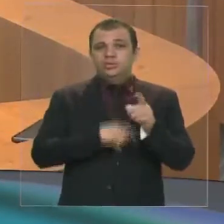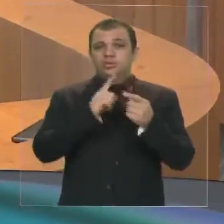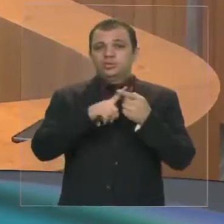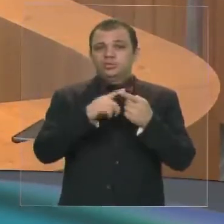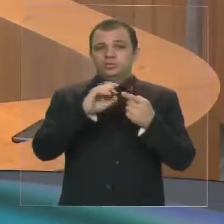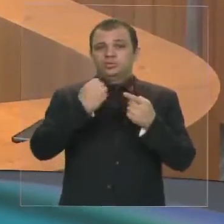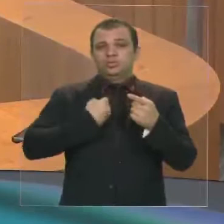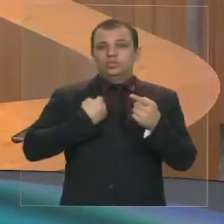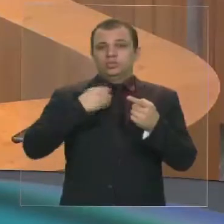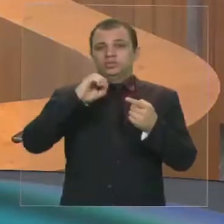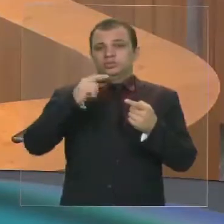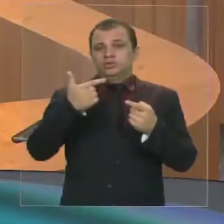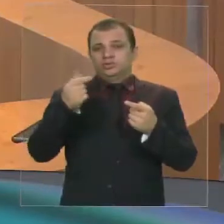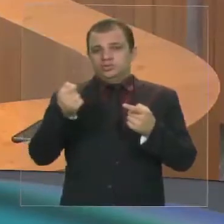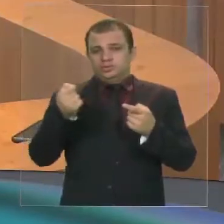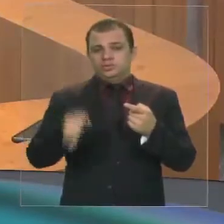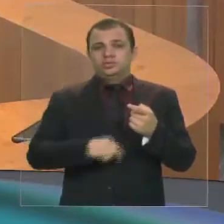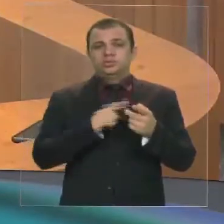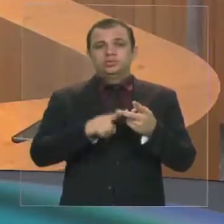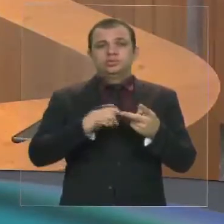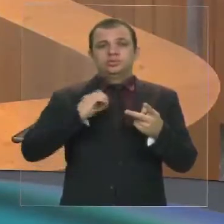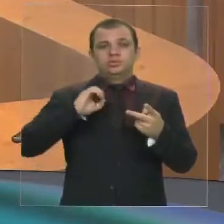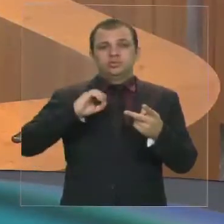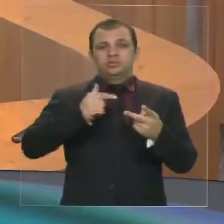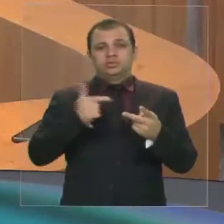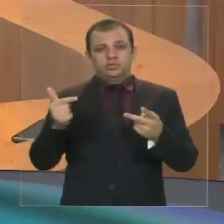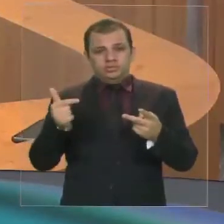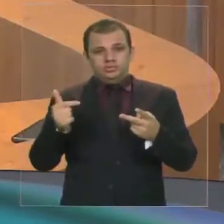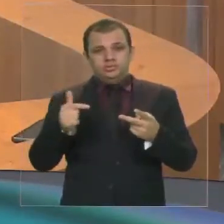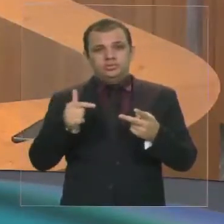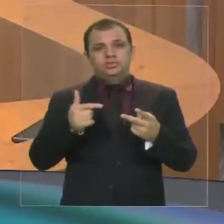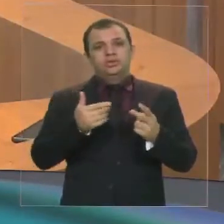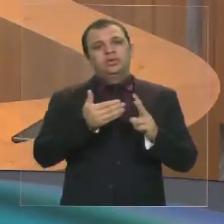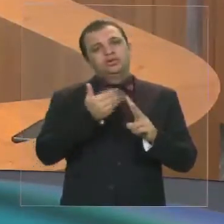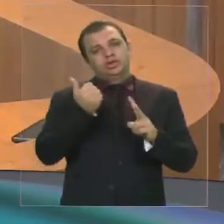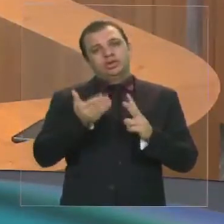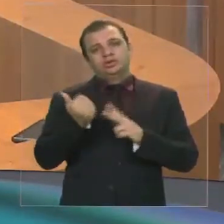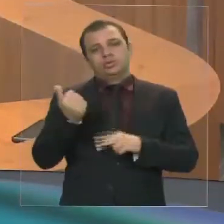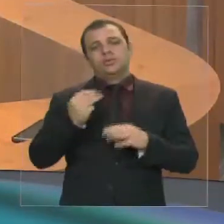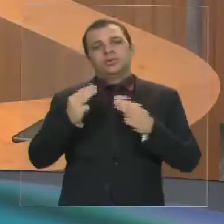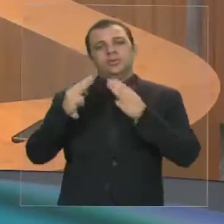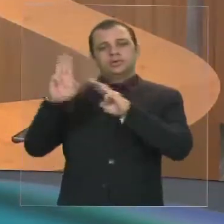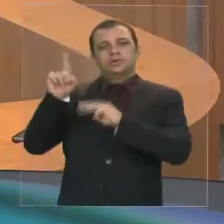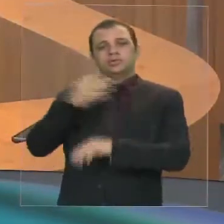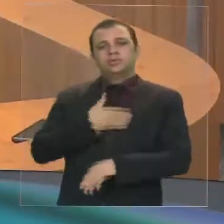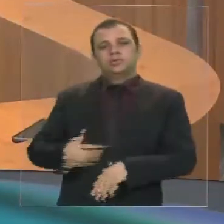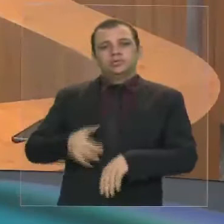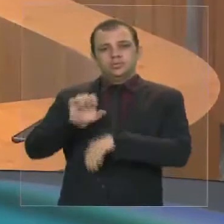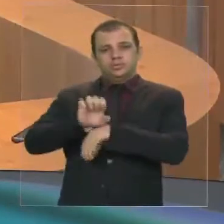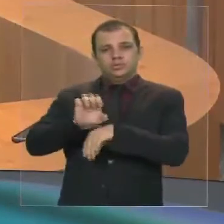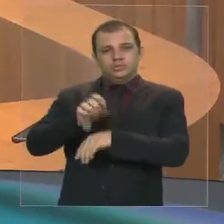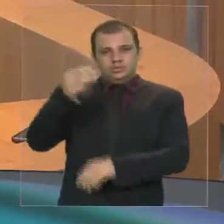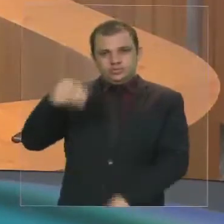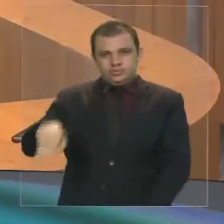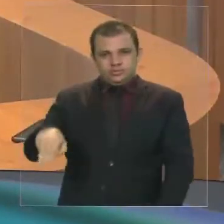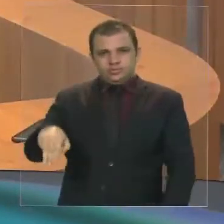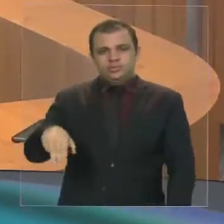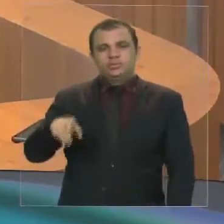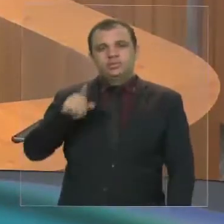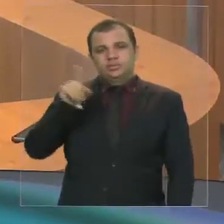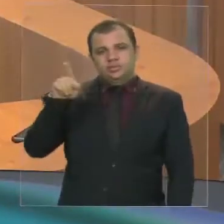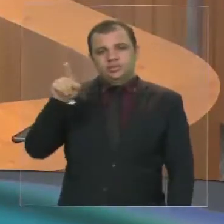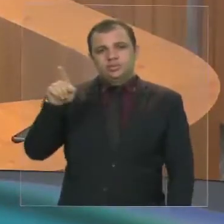022, dizendo a sua retirada de pauta, encaminhamos ao governo do Estado do Maranhão, governador Flávio Dino, com